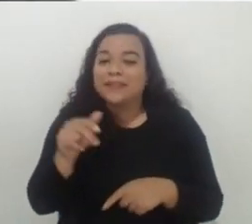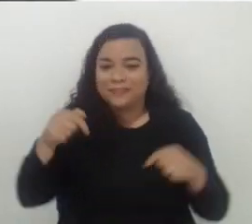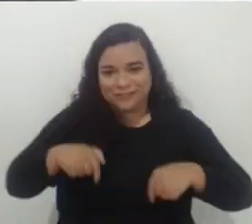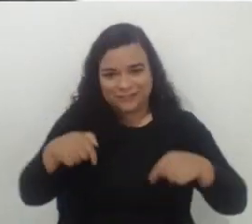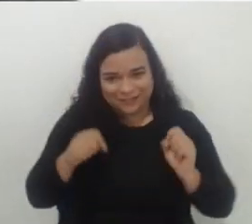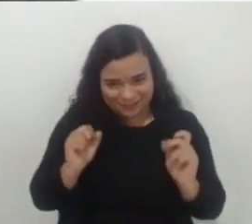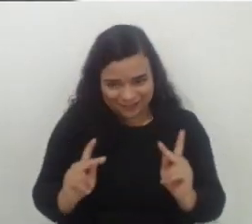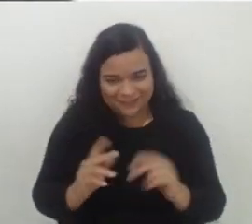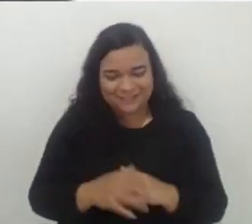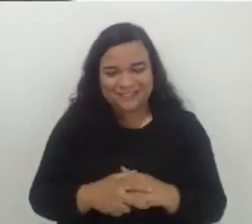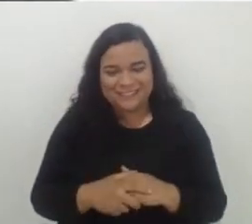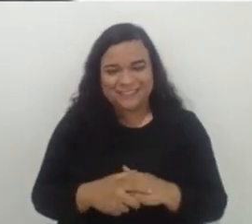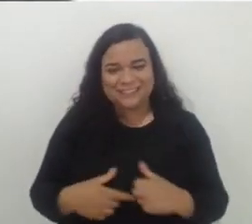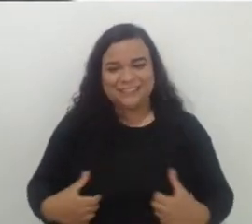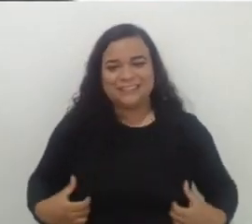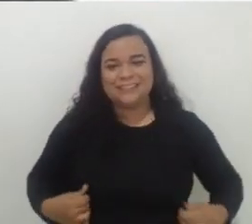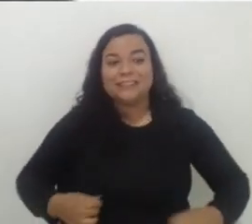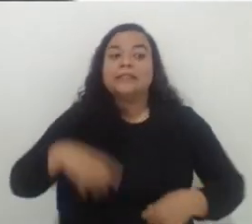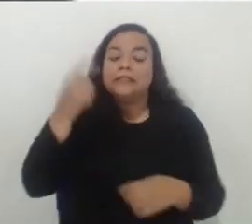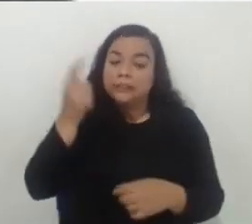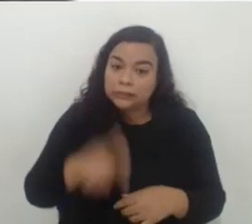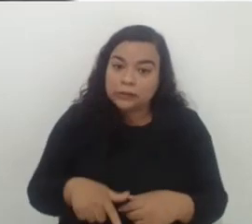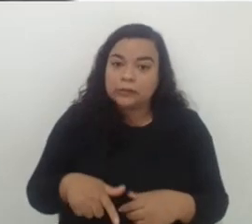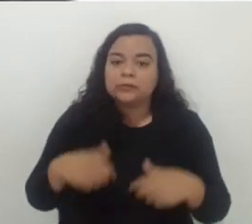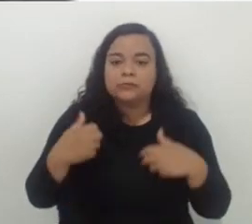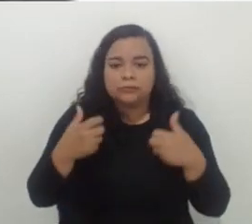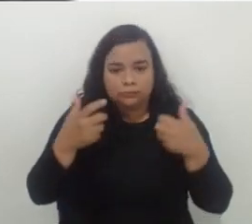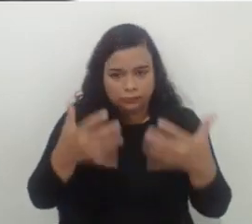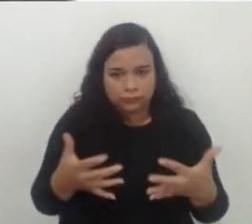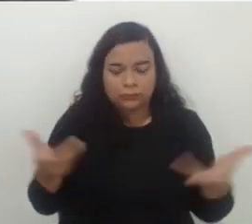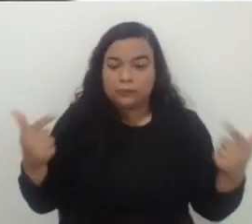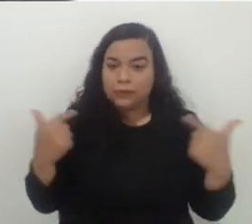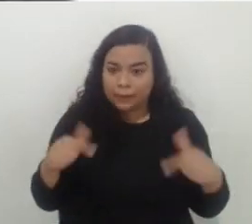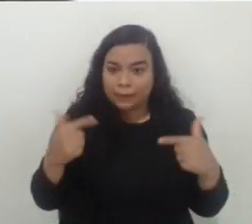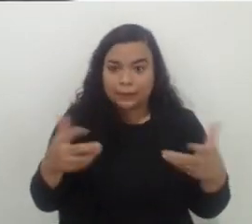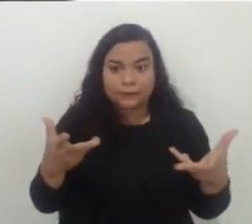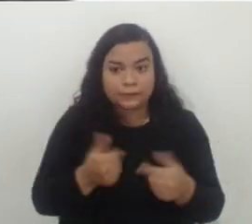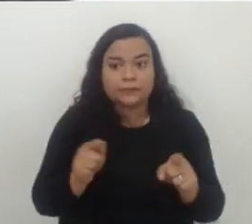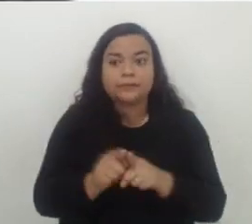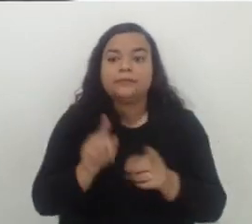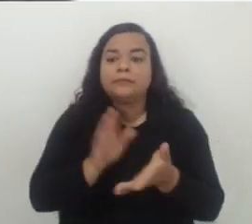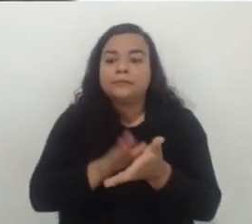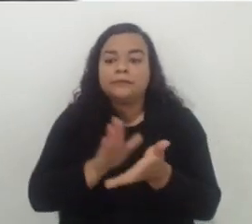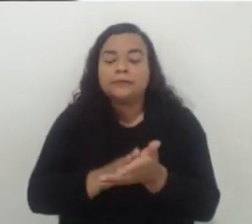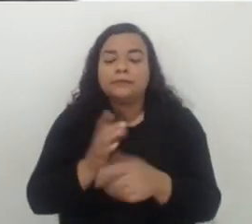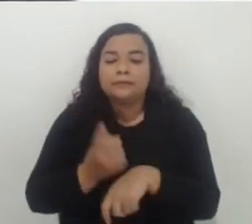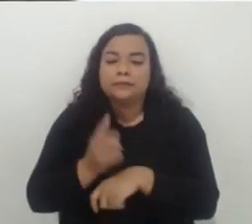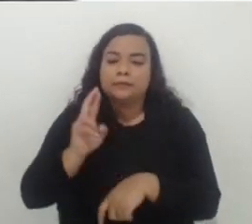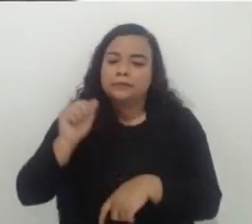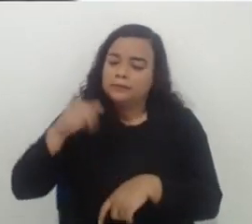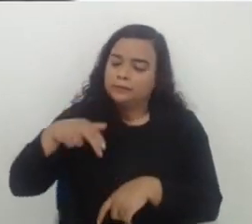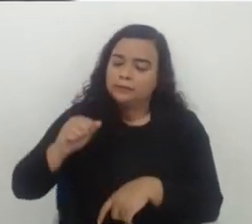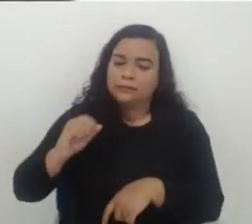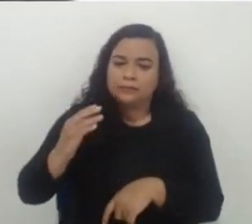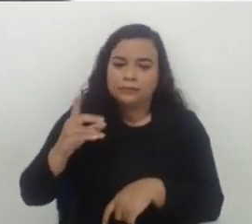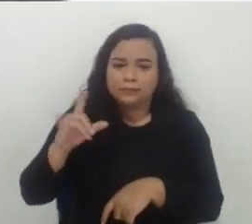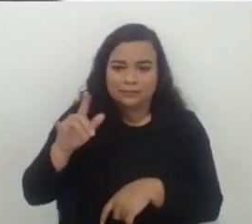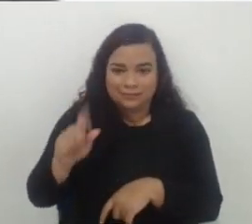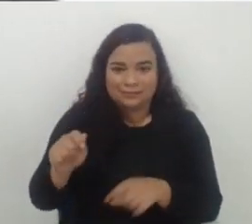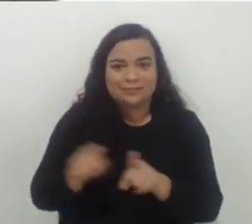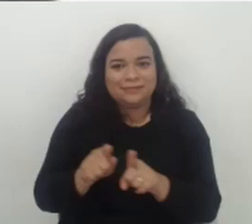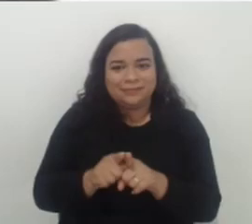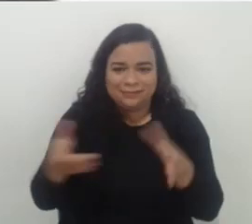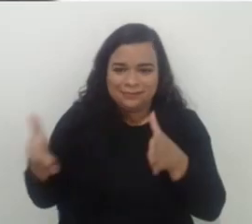Então, só renovar os votos de um excelente trabalho. Parabenizar também a doutora Ana Cláudia, né, pelo período também participando